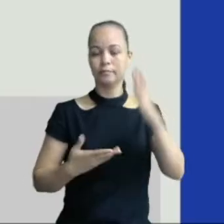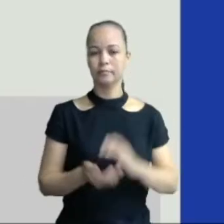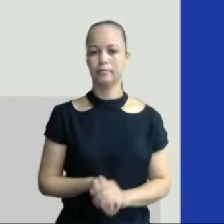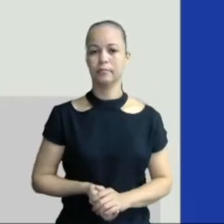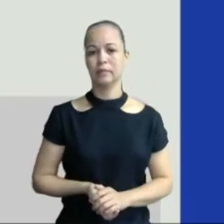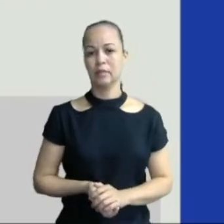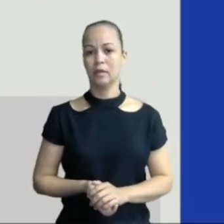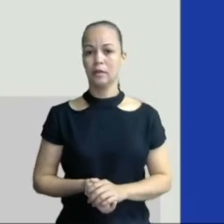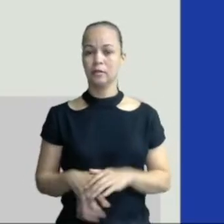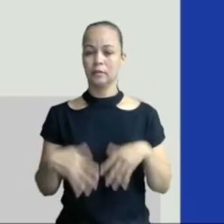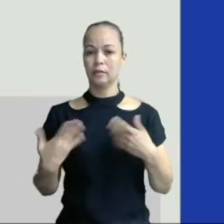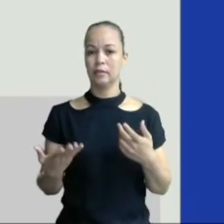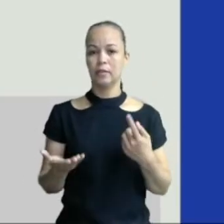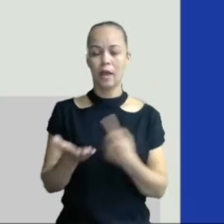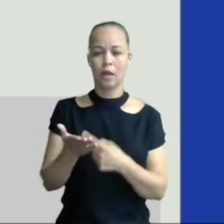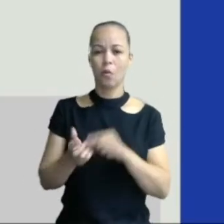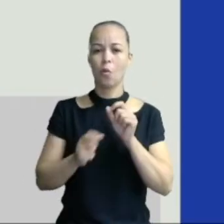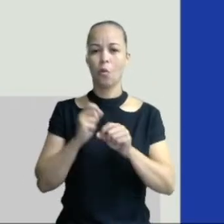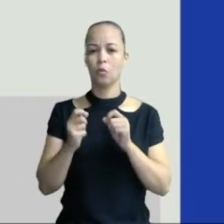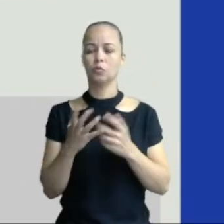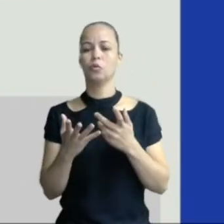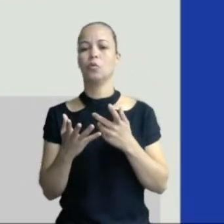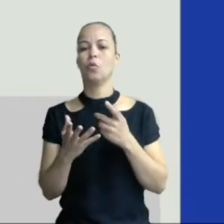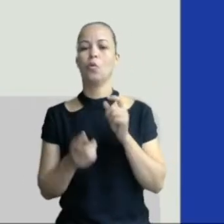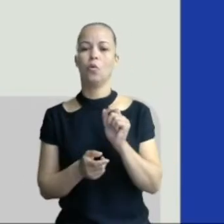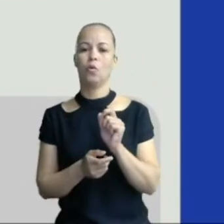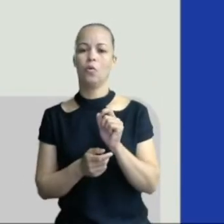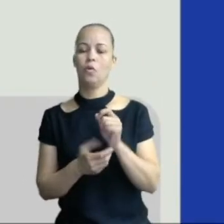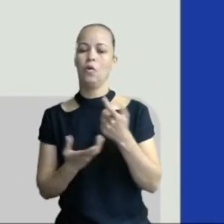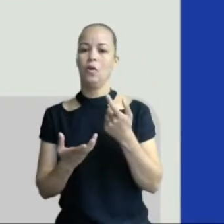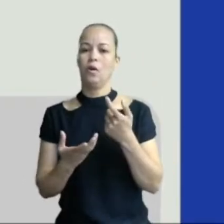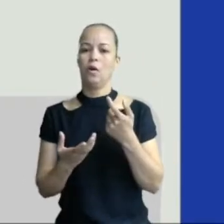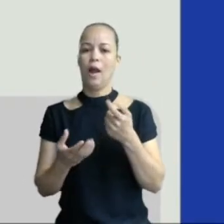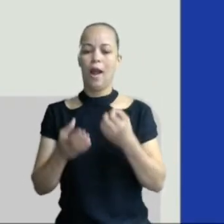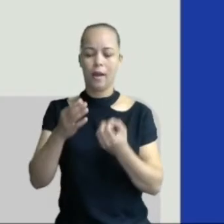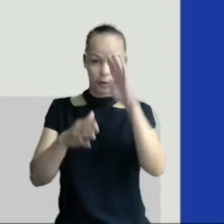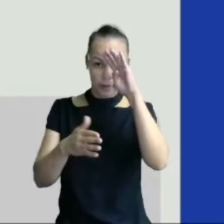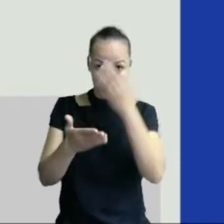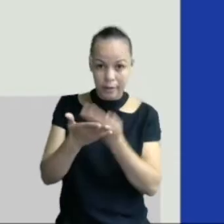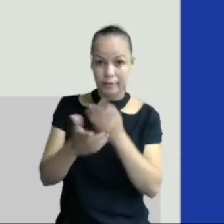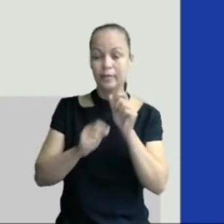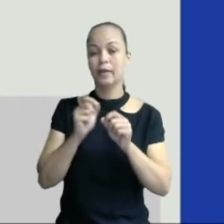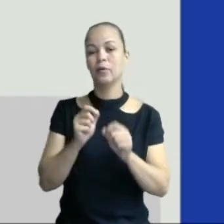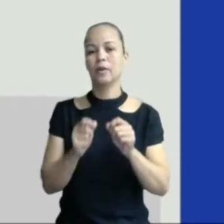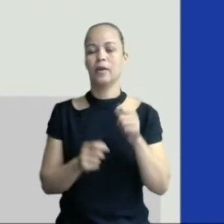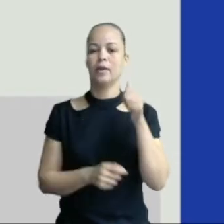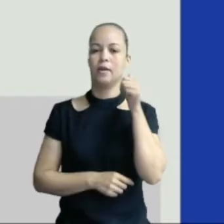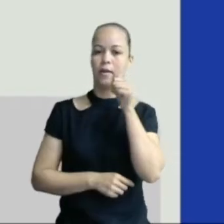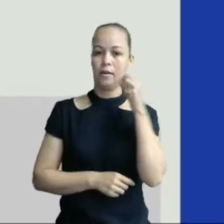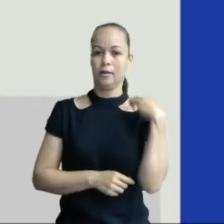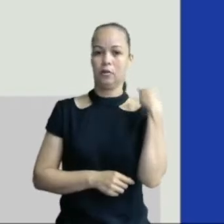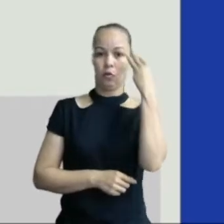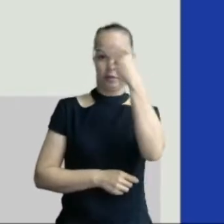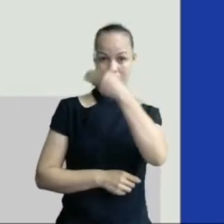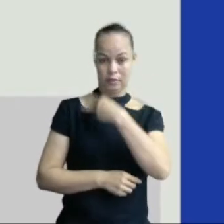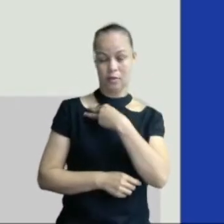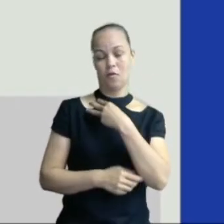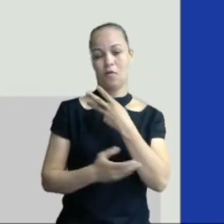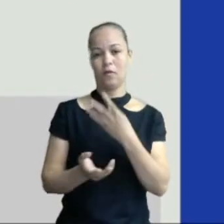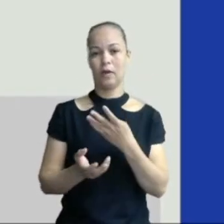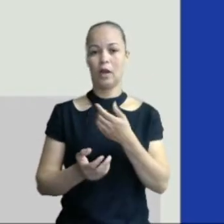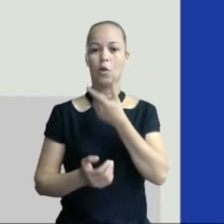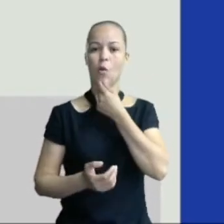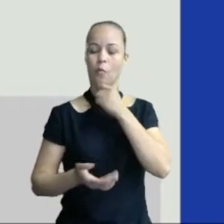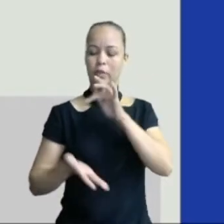popular, eram Nossa Senhora com o menino Jesus e Santo Antão. Essa mística narrativa, né, que